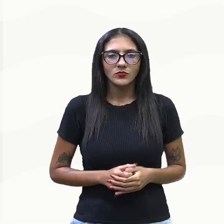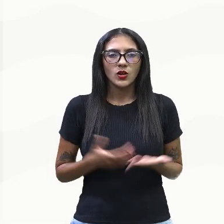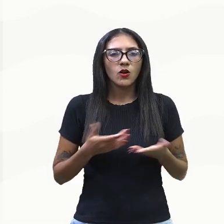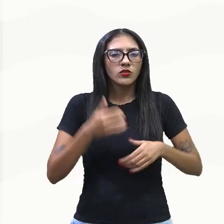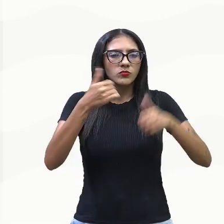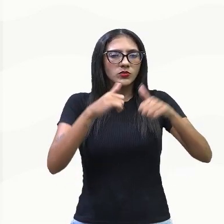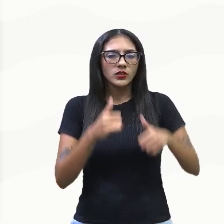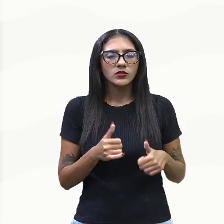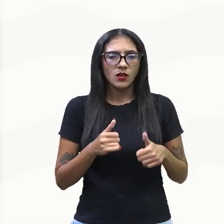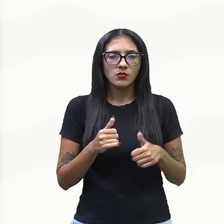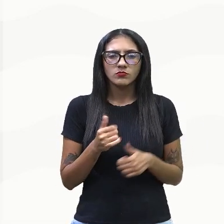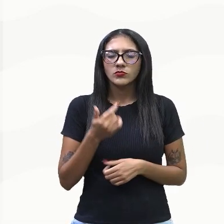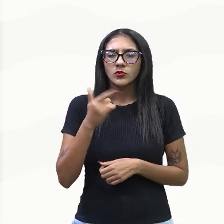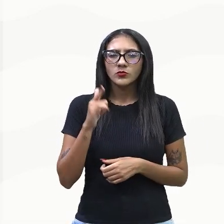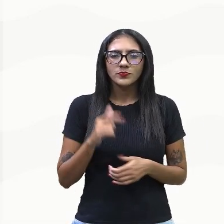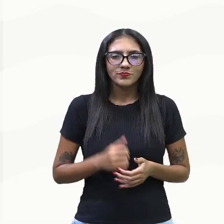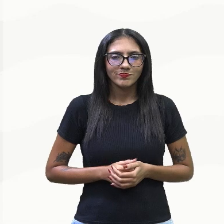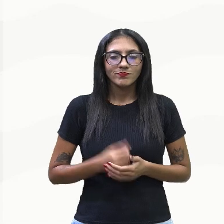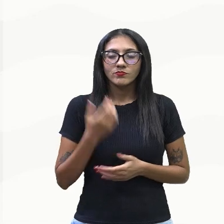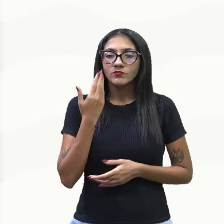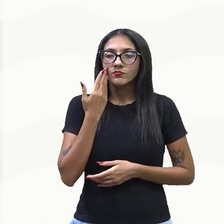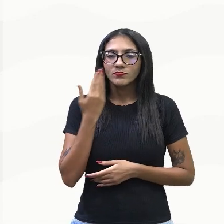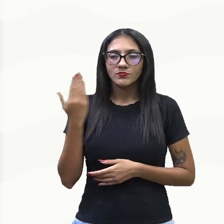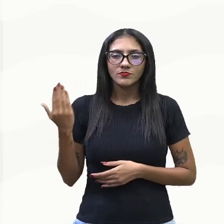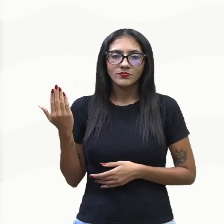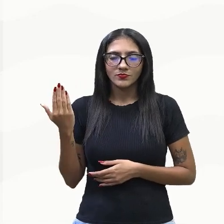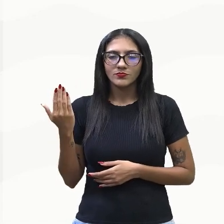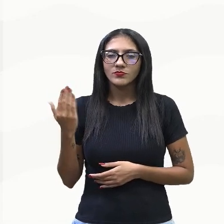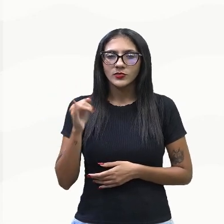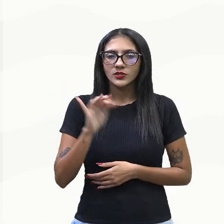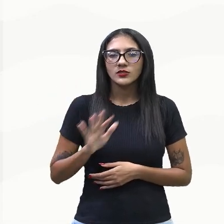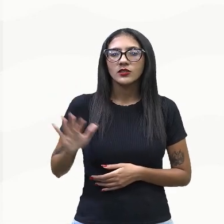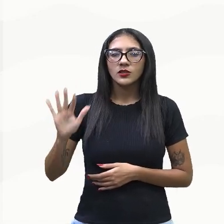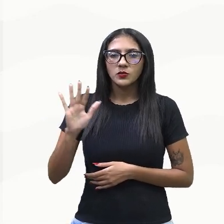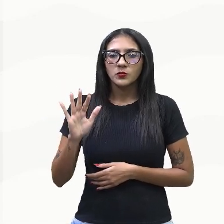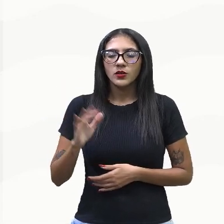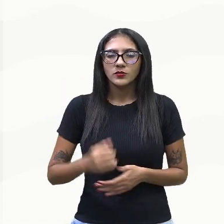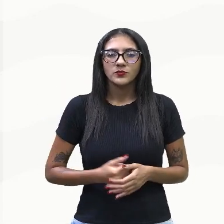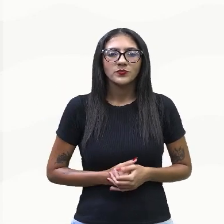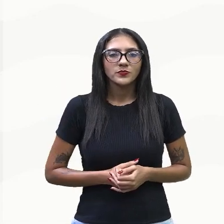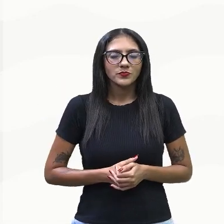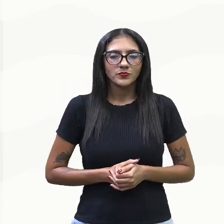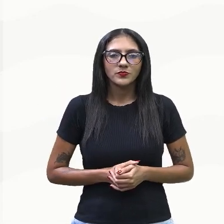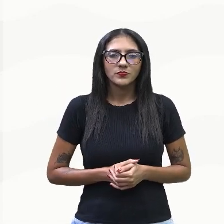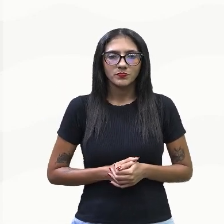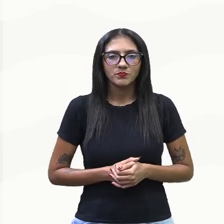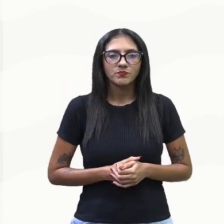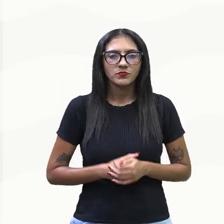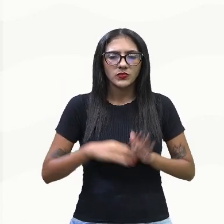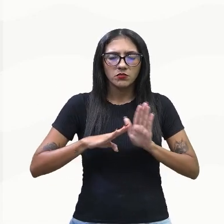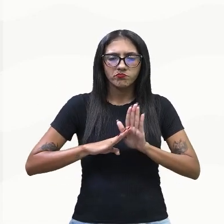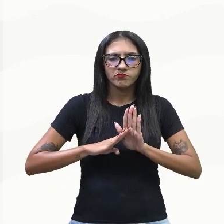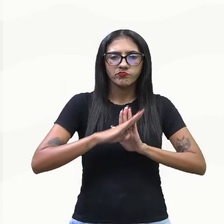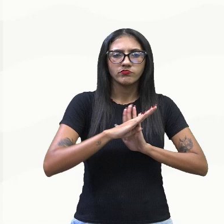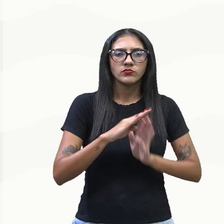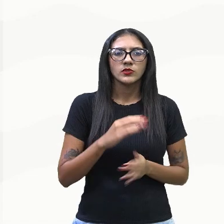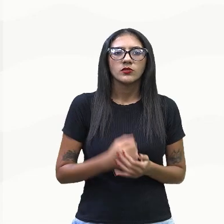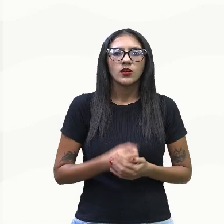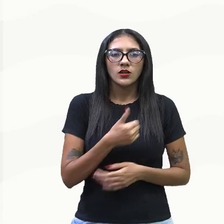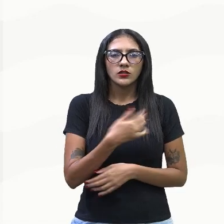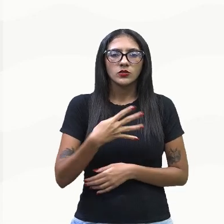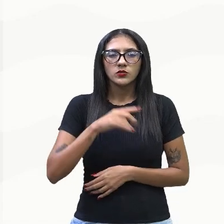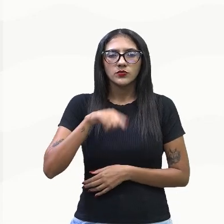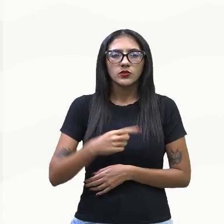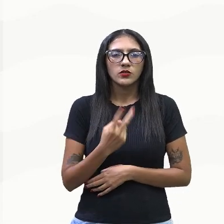outro problema. Olha a imagem aí, o tipo de sanduíche de comida processada. Cresceu 14,2% o número